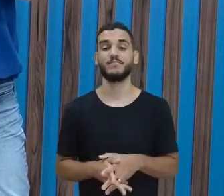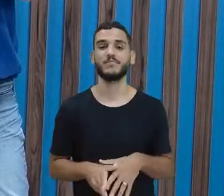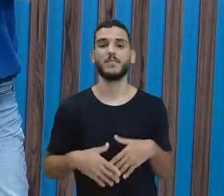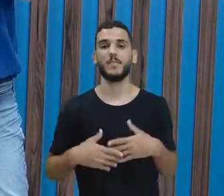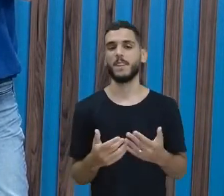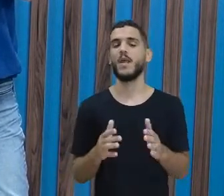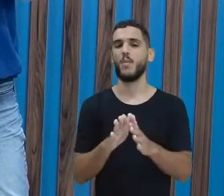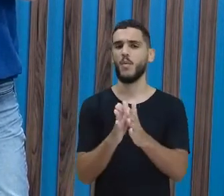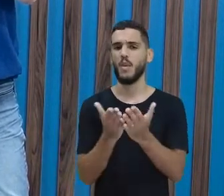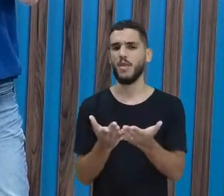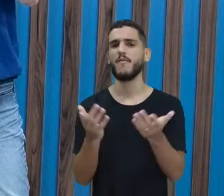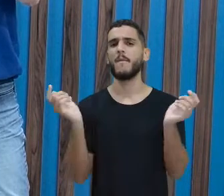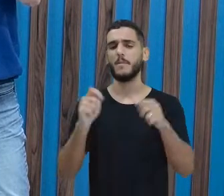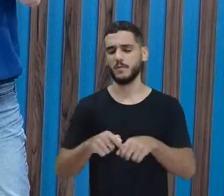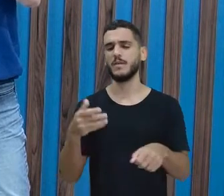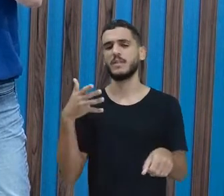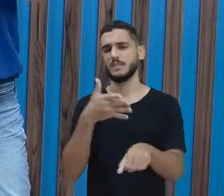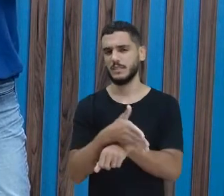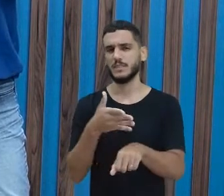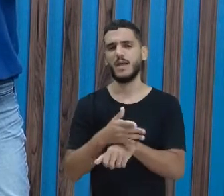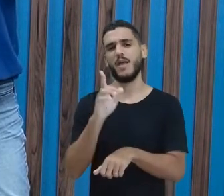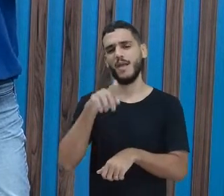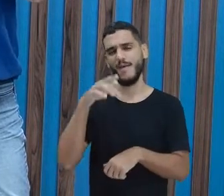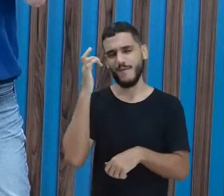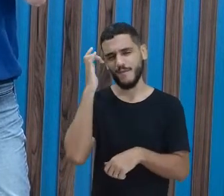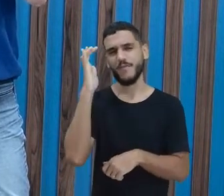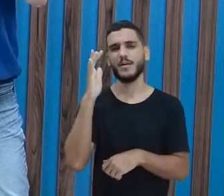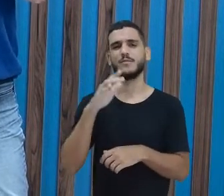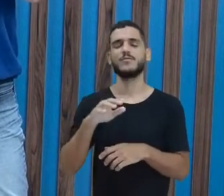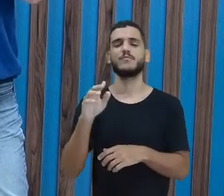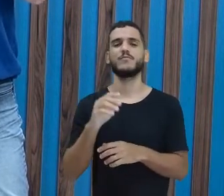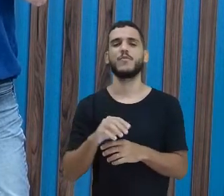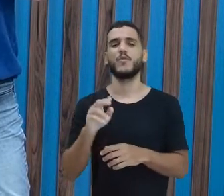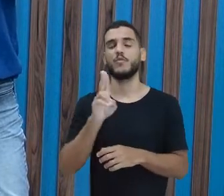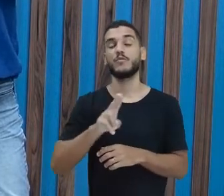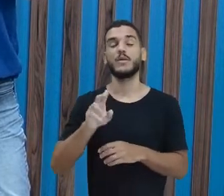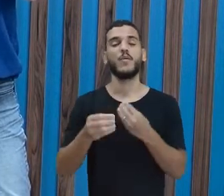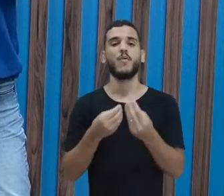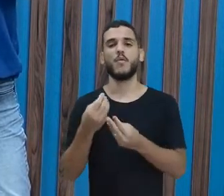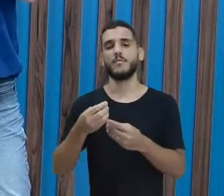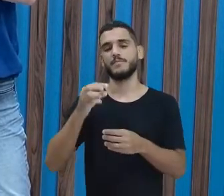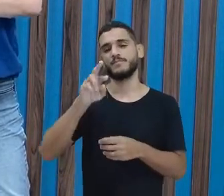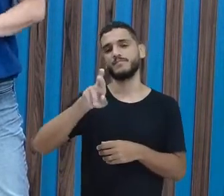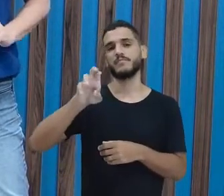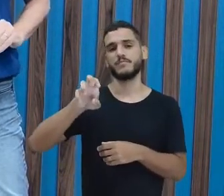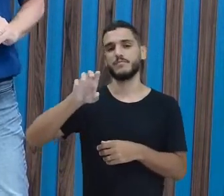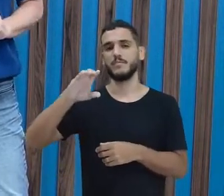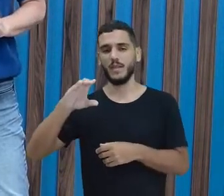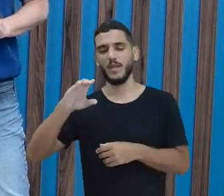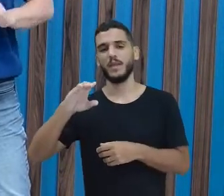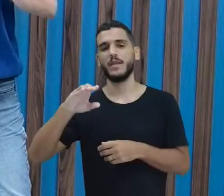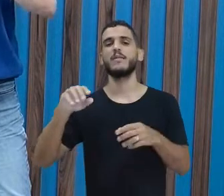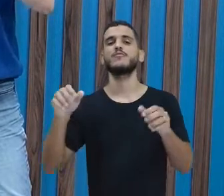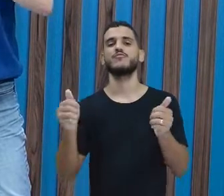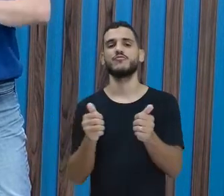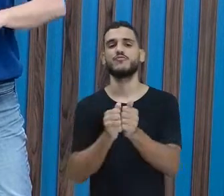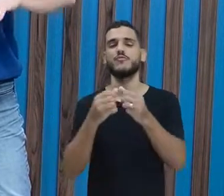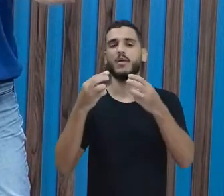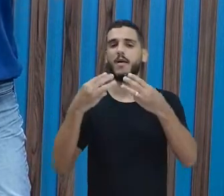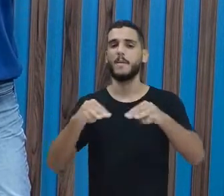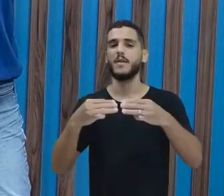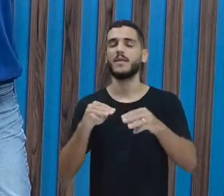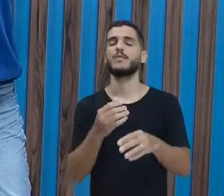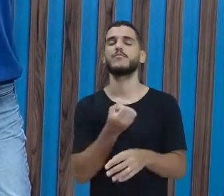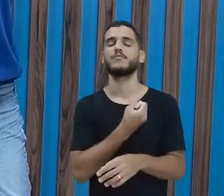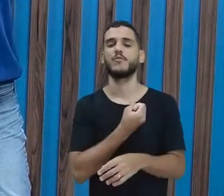você quiser acessar a árvore do livro, também é fácil, tá? Coloca REC, tudo maiúsculo, e a tua matrícula. Então vai lá, acessa,